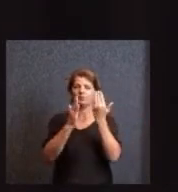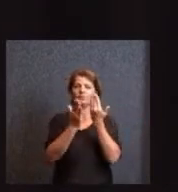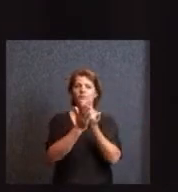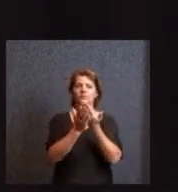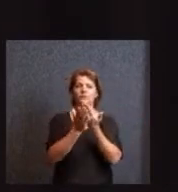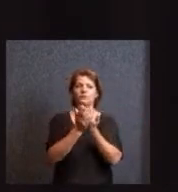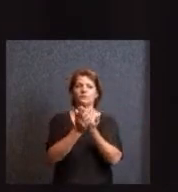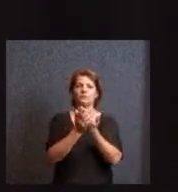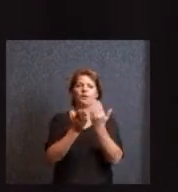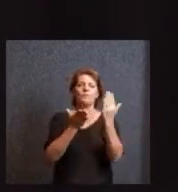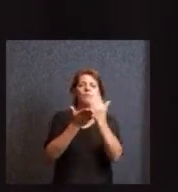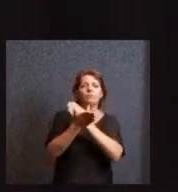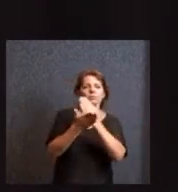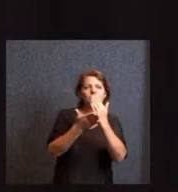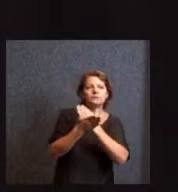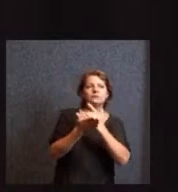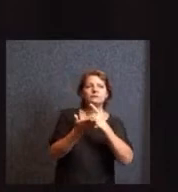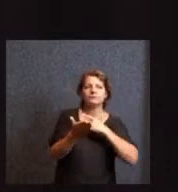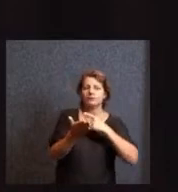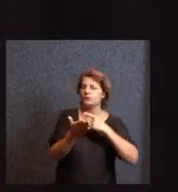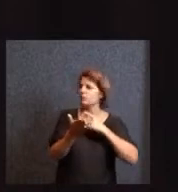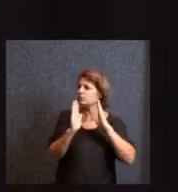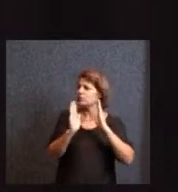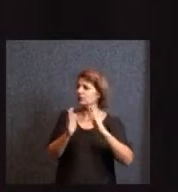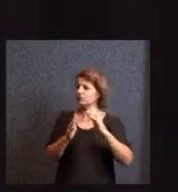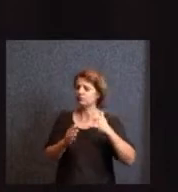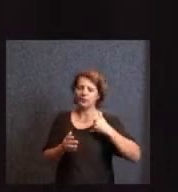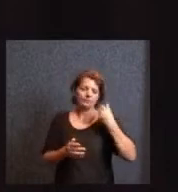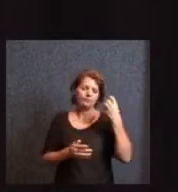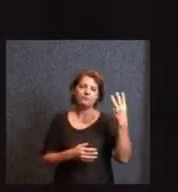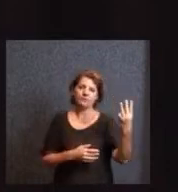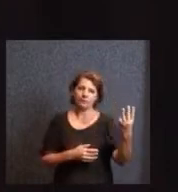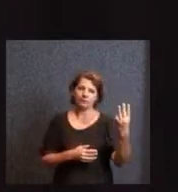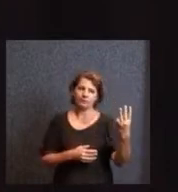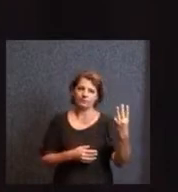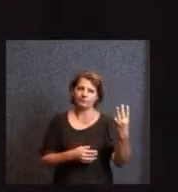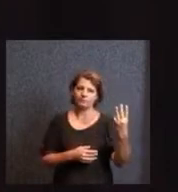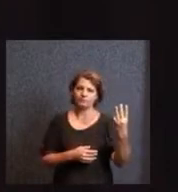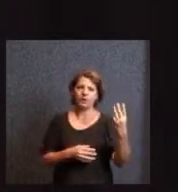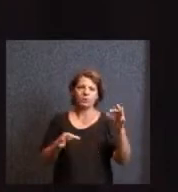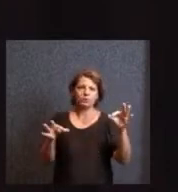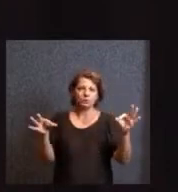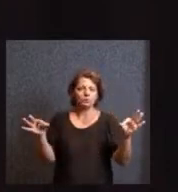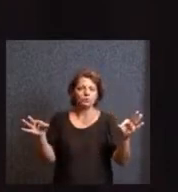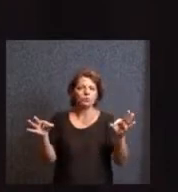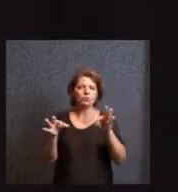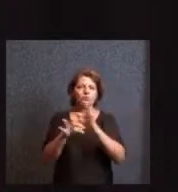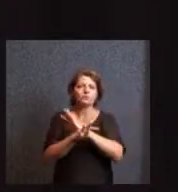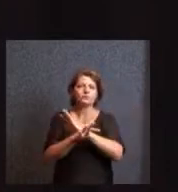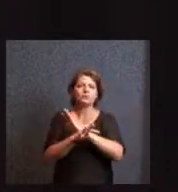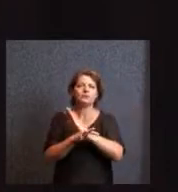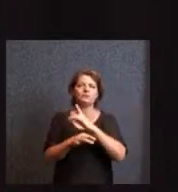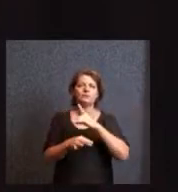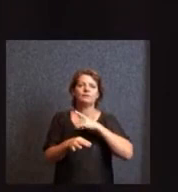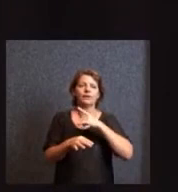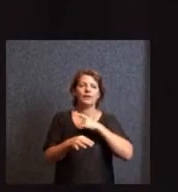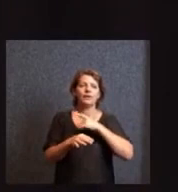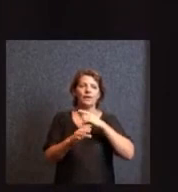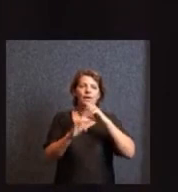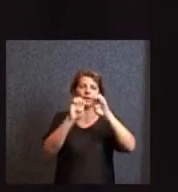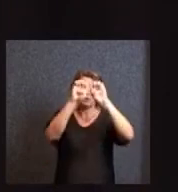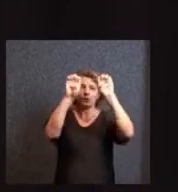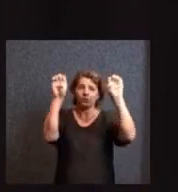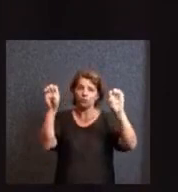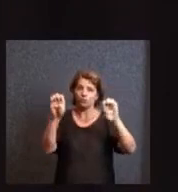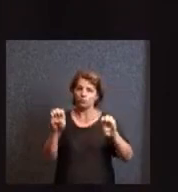delas já estão com 3 anos. Mas a totalidade de quem já tem a estrutura do